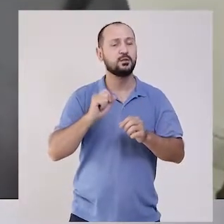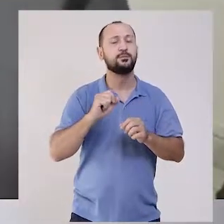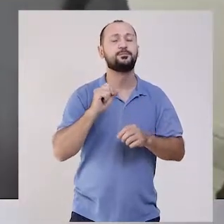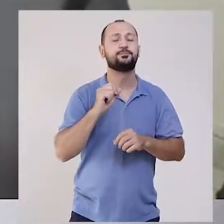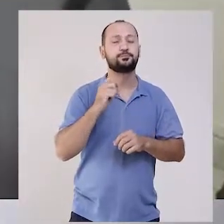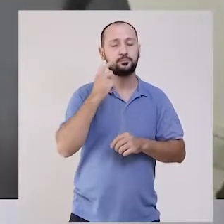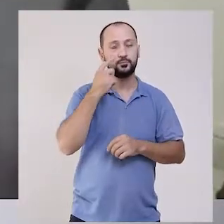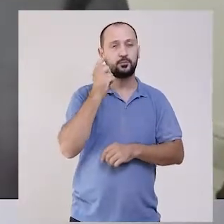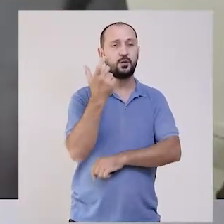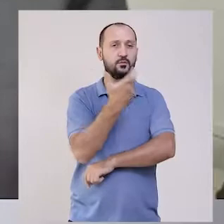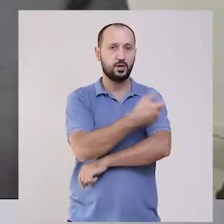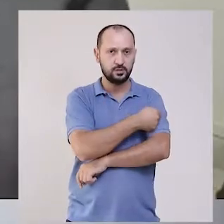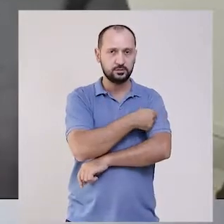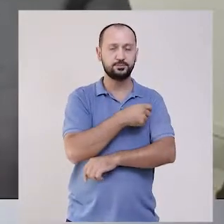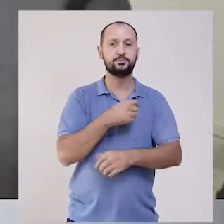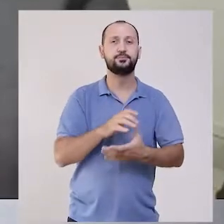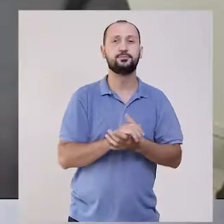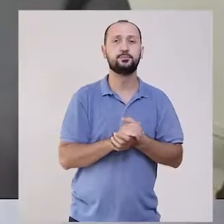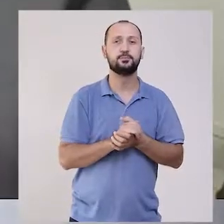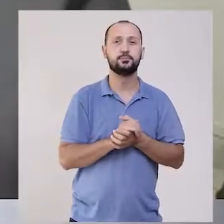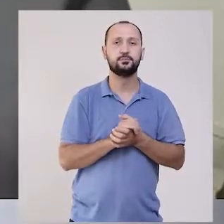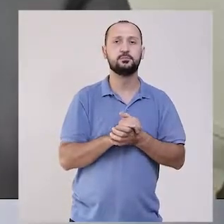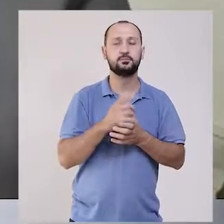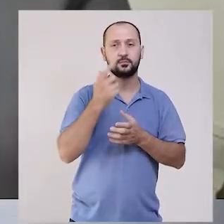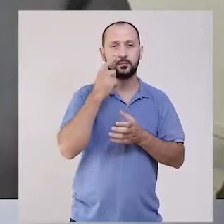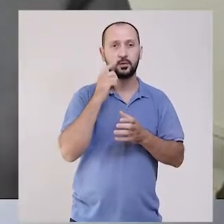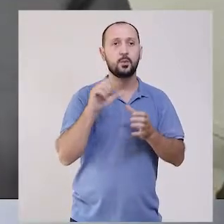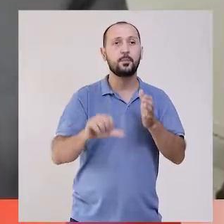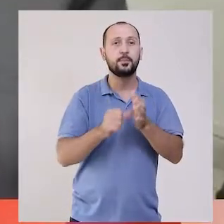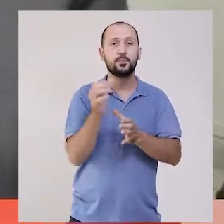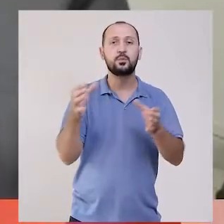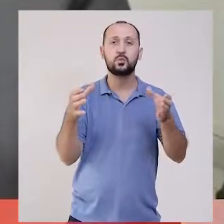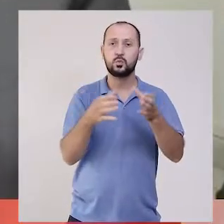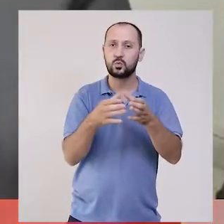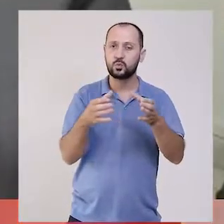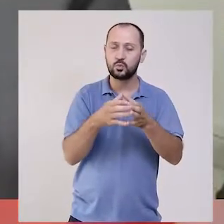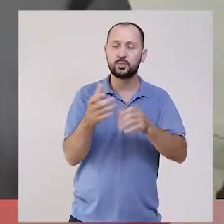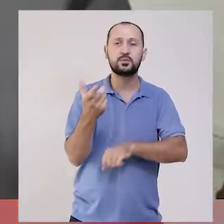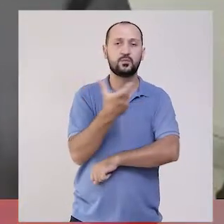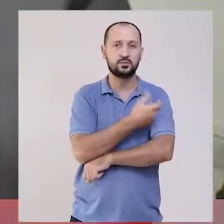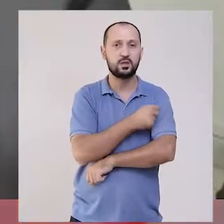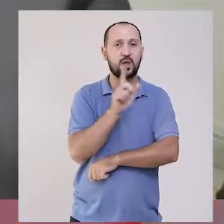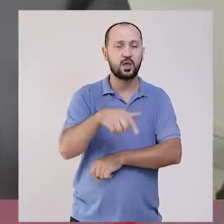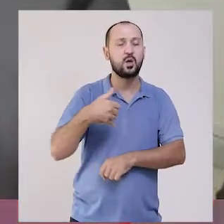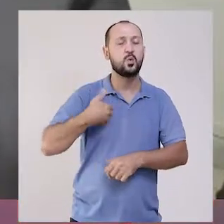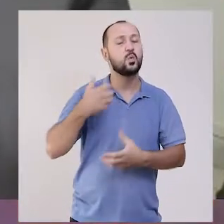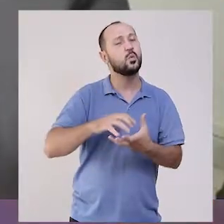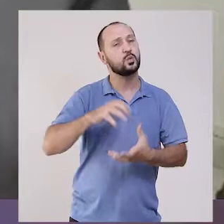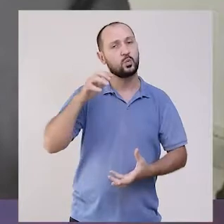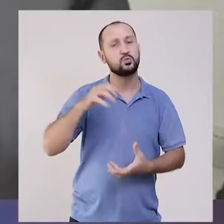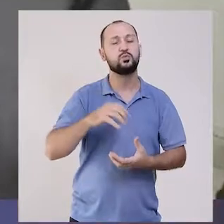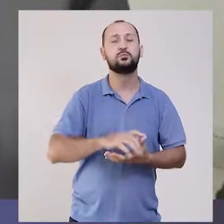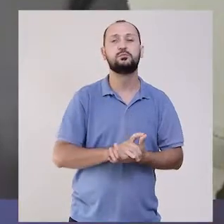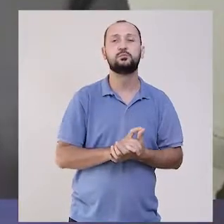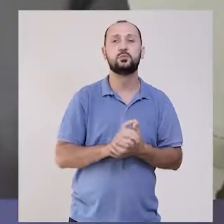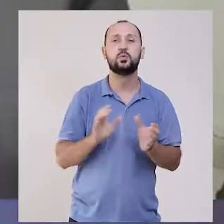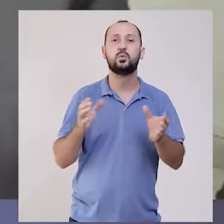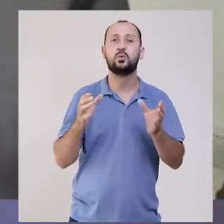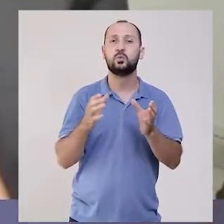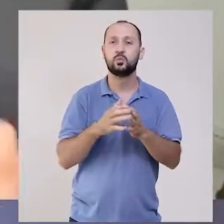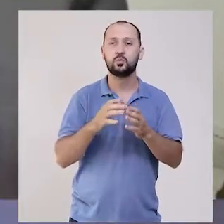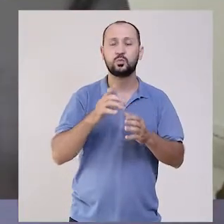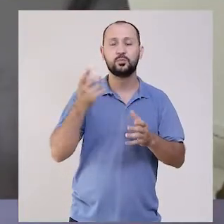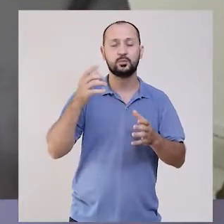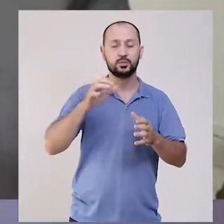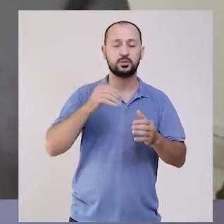nós vimos, a primeira população, o primeiro segmento populacional a ser vacinado são os idosos, o